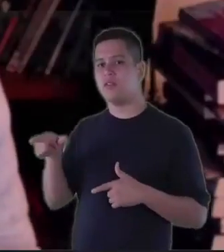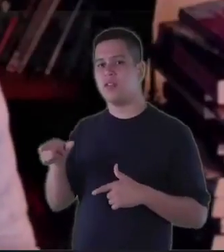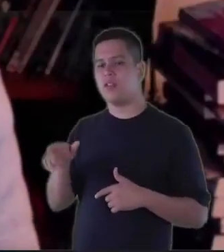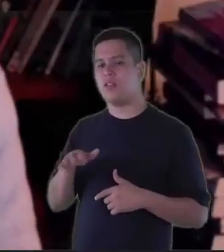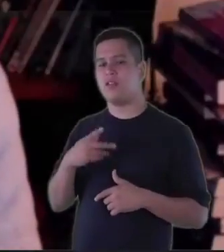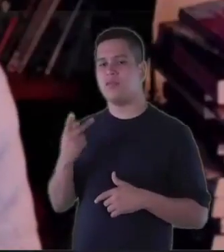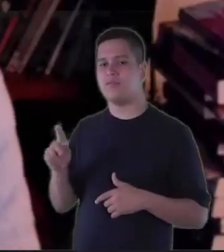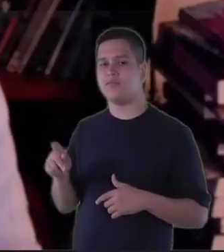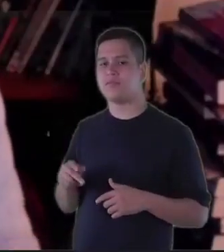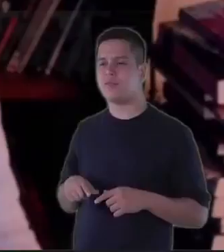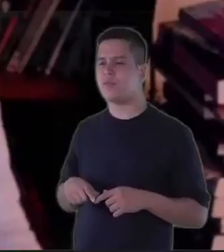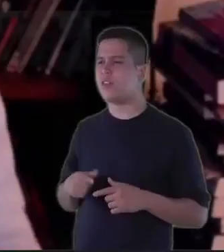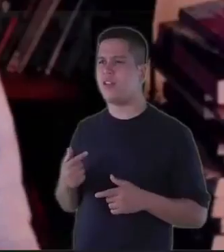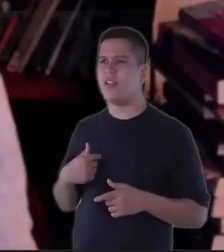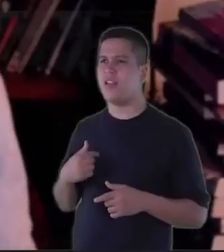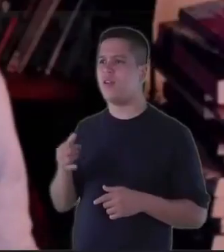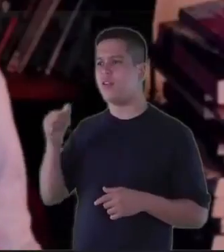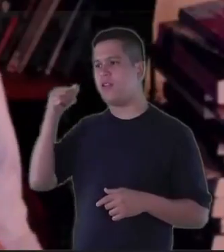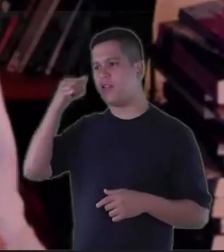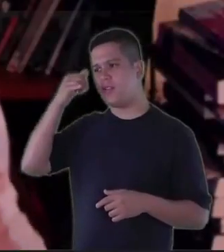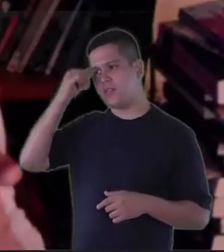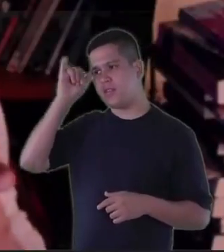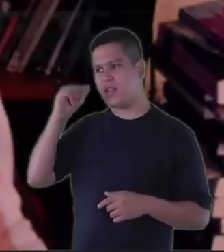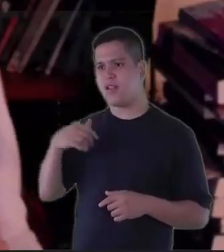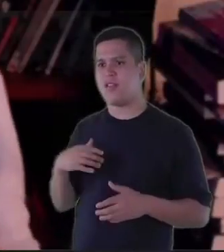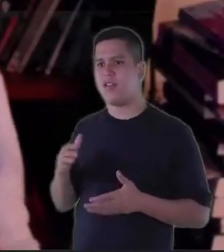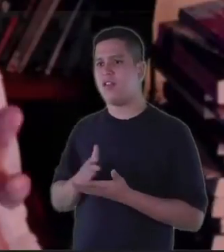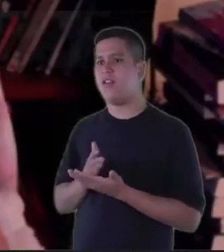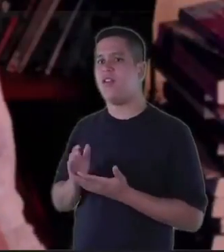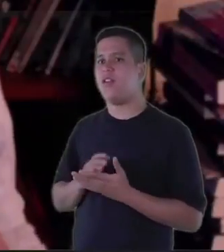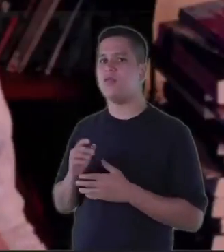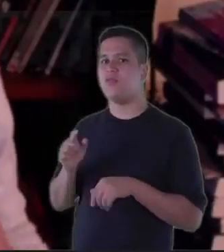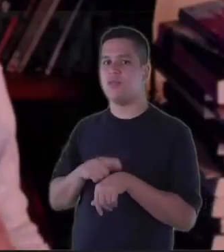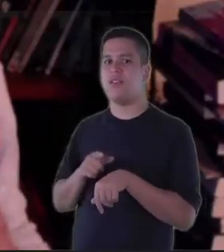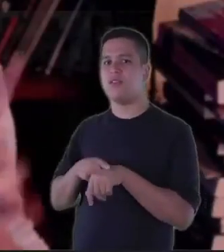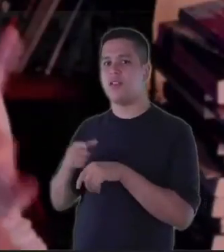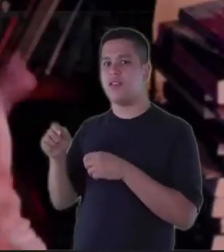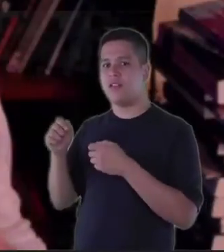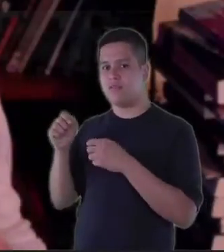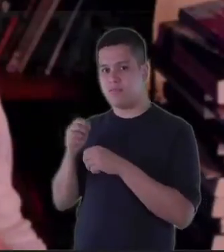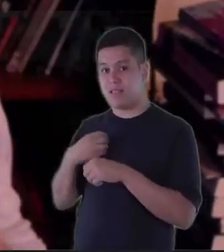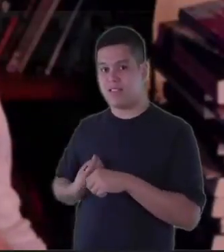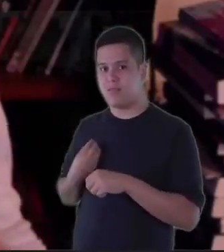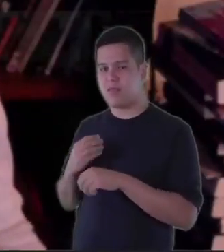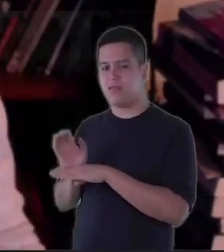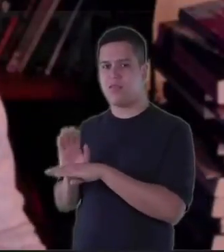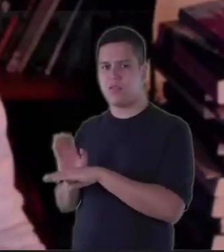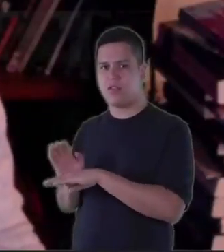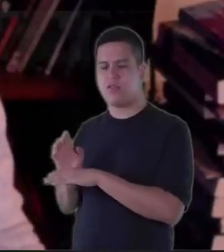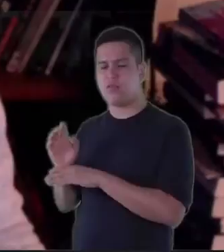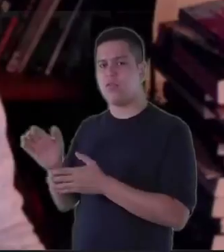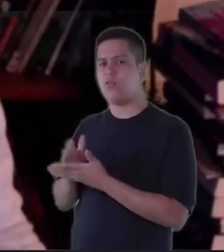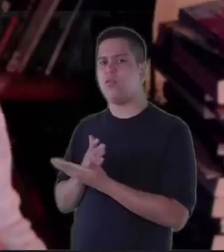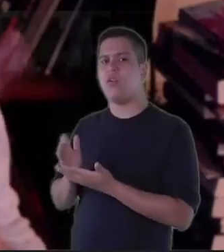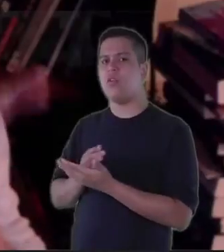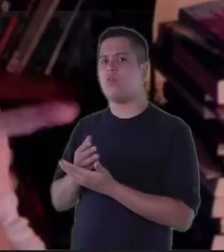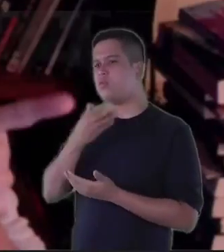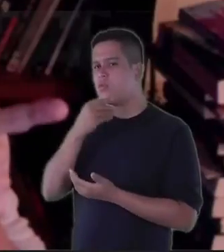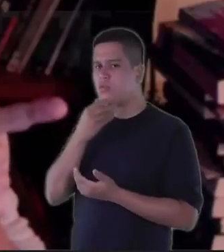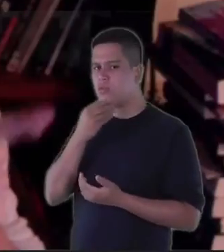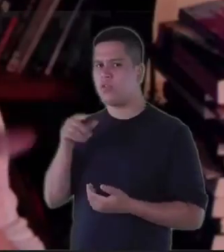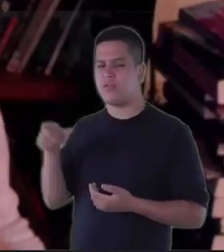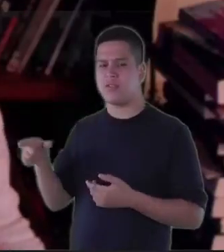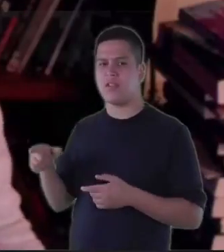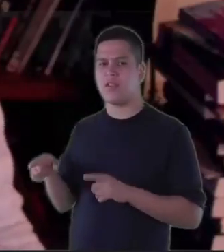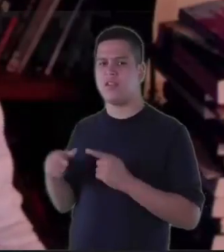difícil para mim assistir certas cenas dela, cenas de amor com outros atores. Inclusive, o seu Juca Kfouri estava me sacaneando no nosso